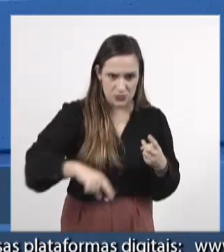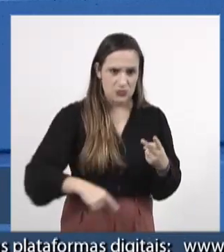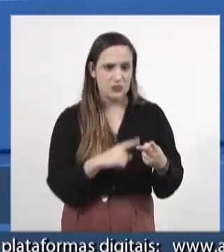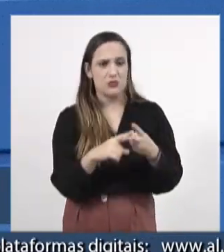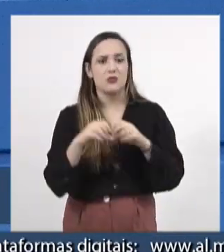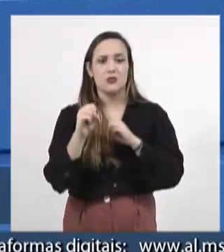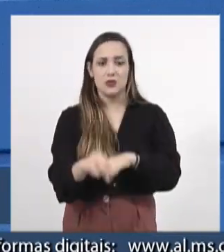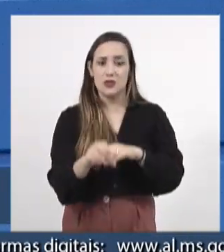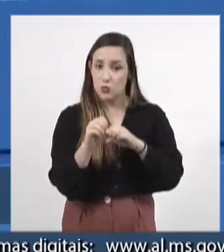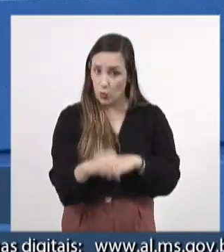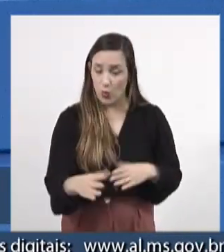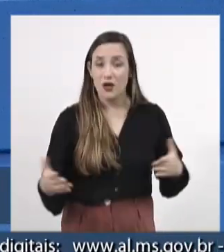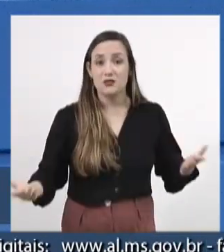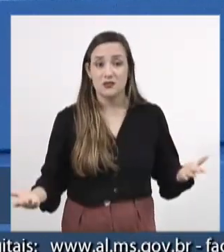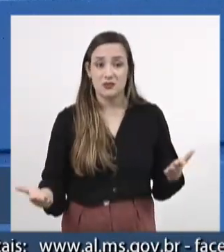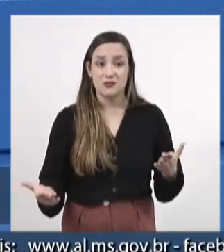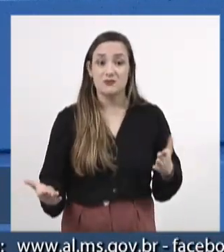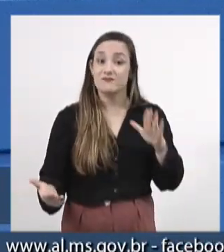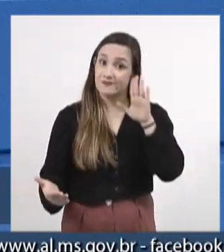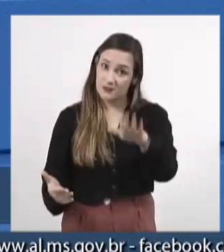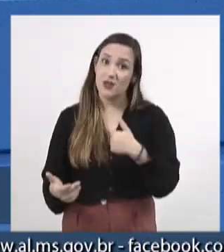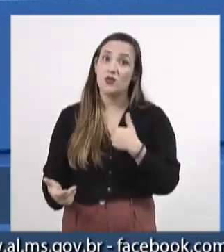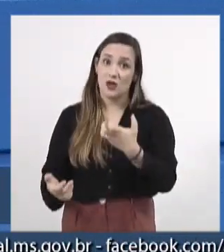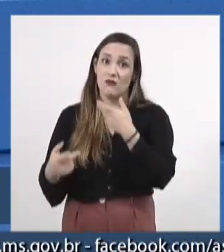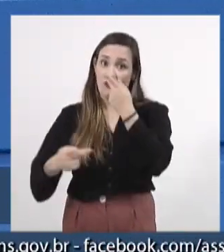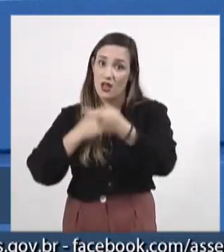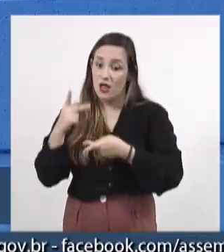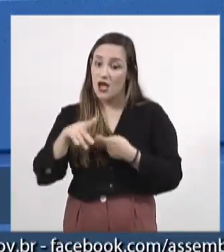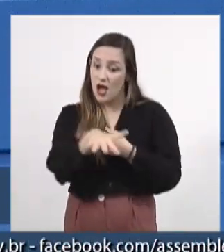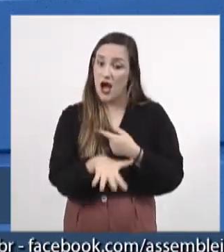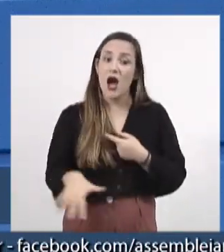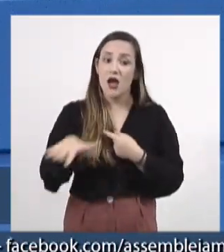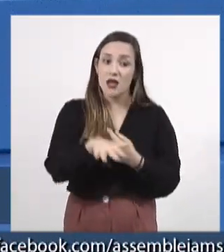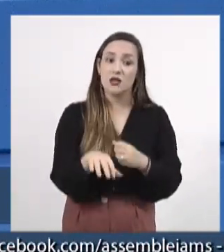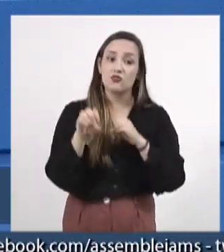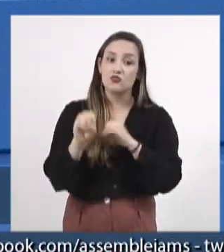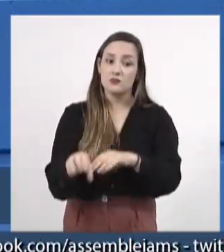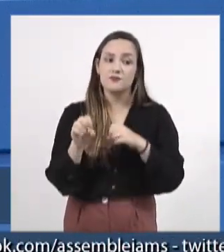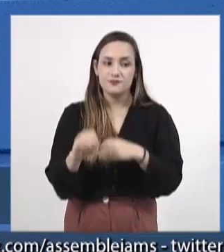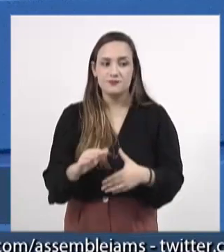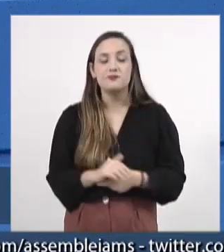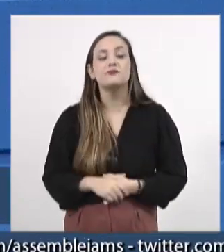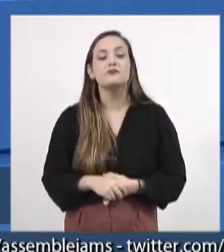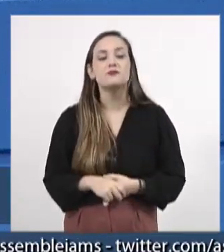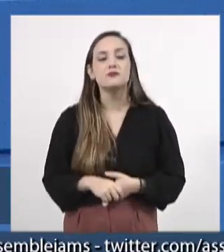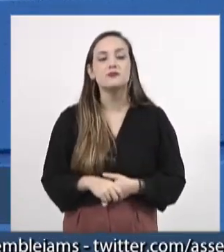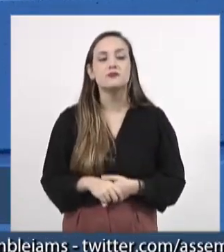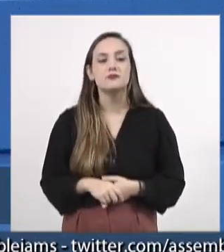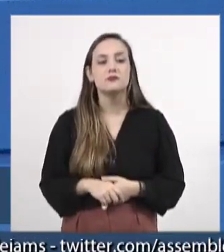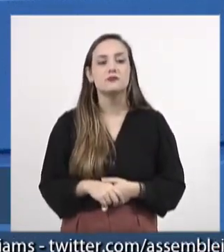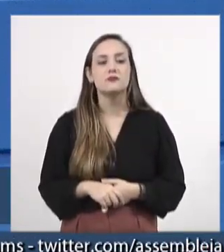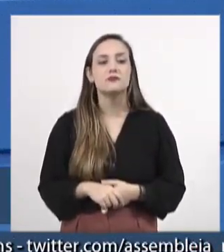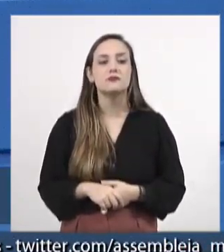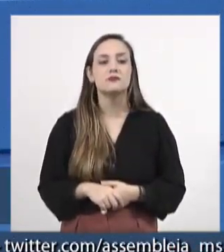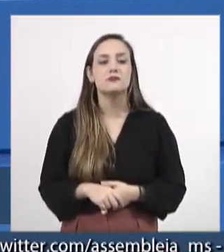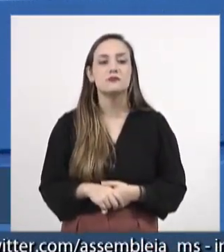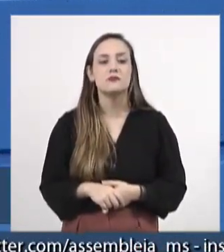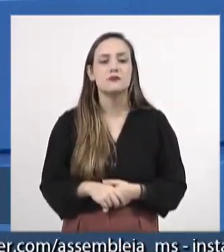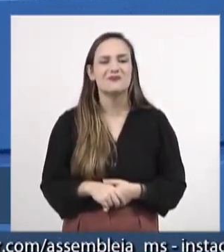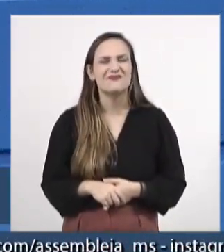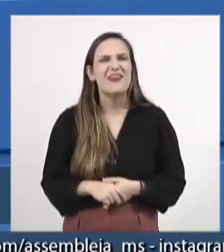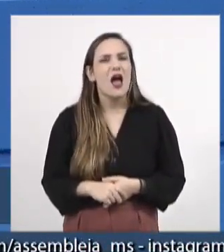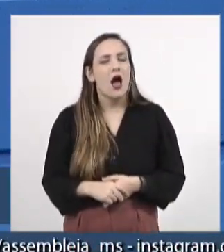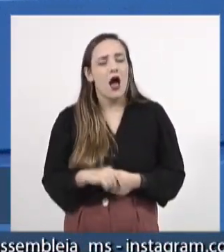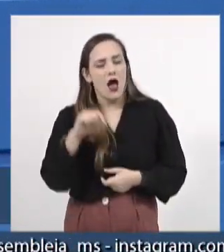problemas da educação. E sobre a educação, Lia, quero lembrar aqui também que numa política de